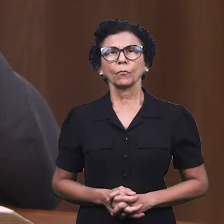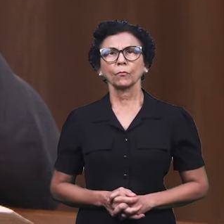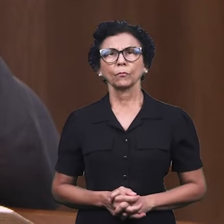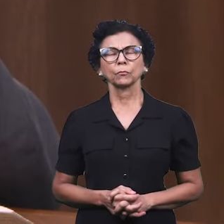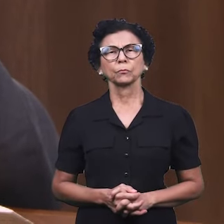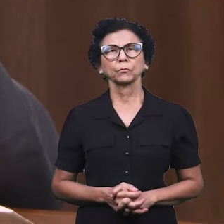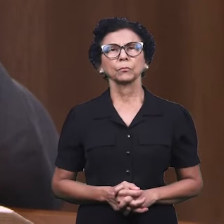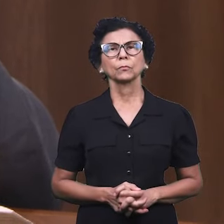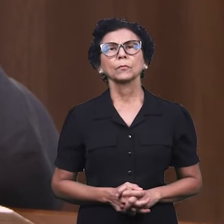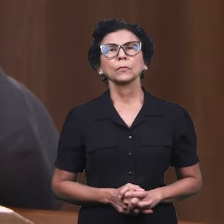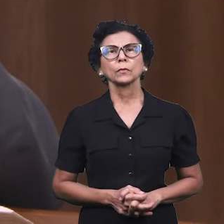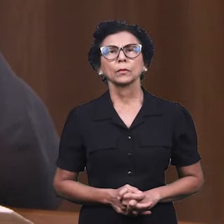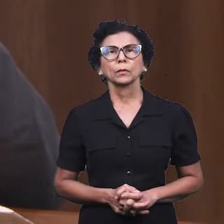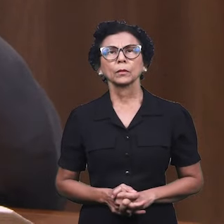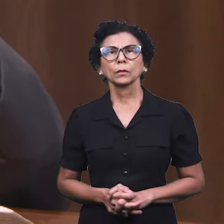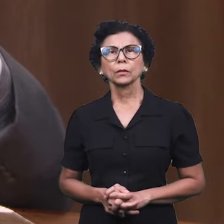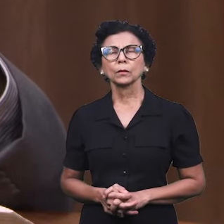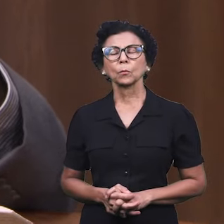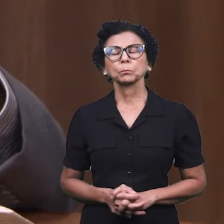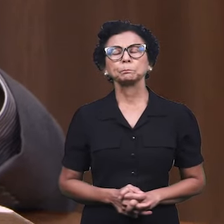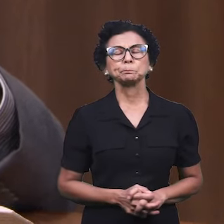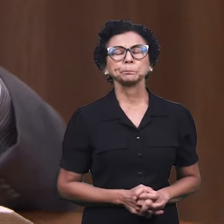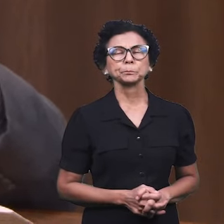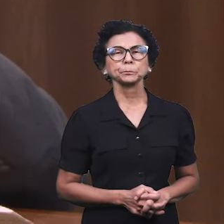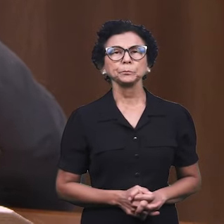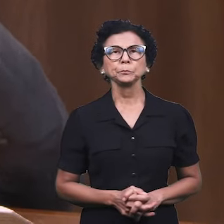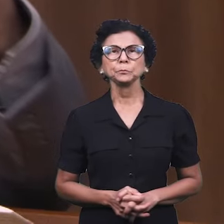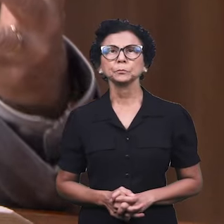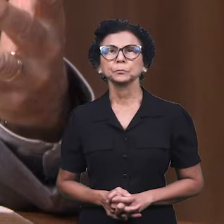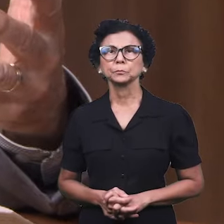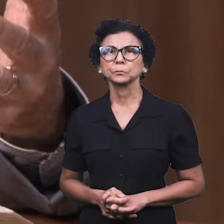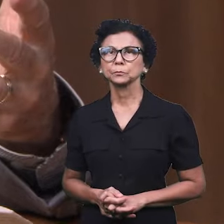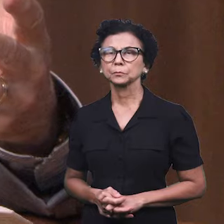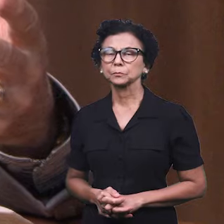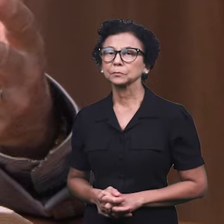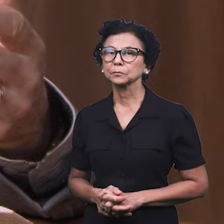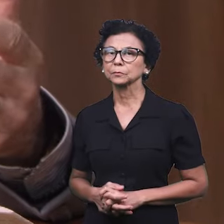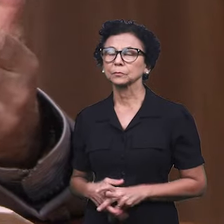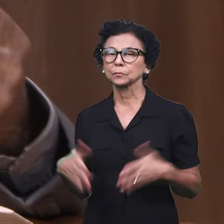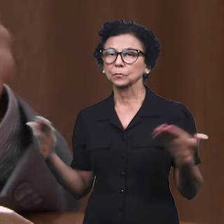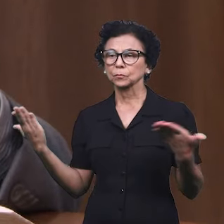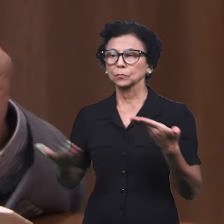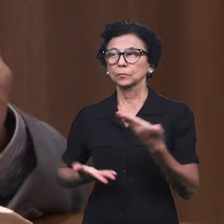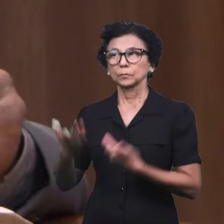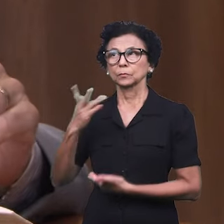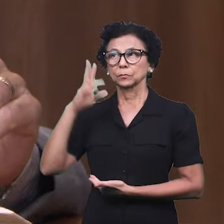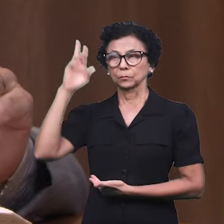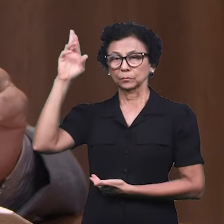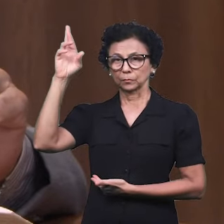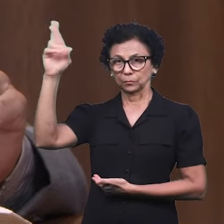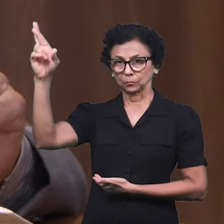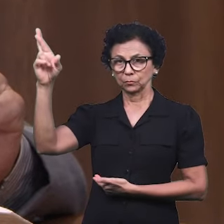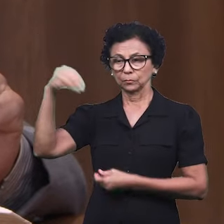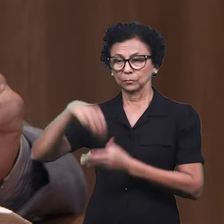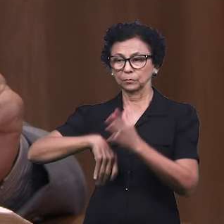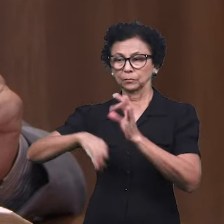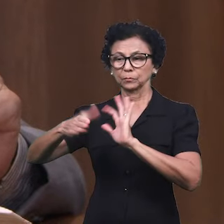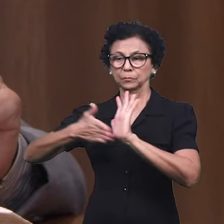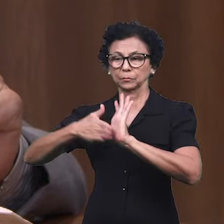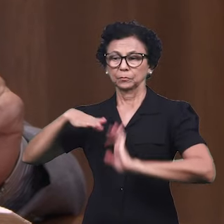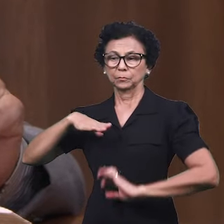nós fomos adotados, entramos nas regiões celestiais, mas se